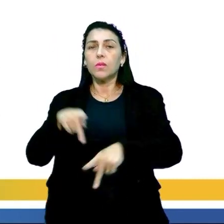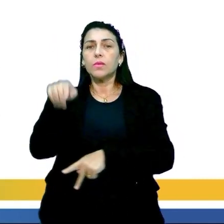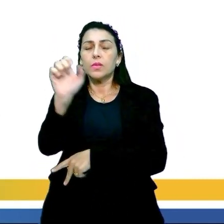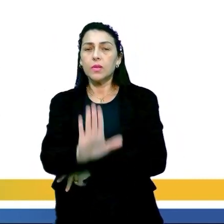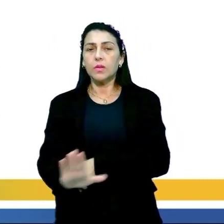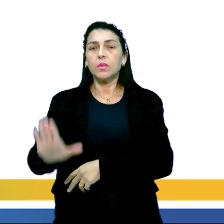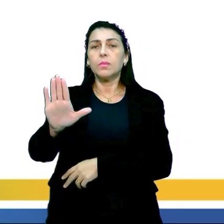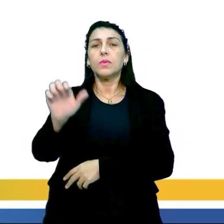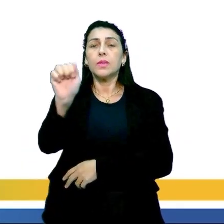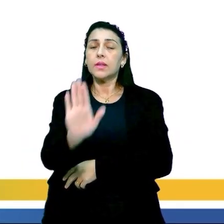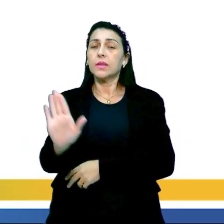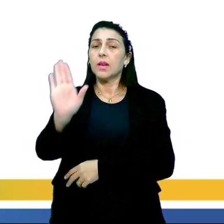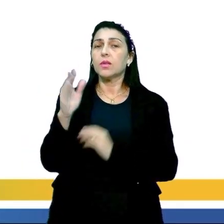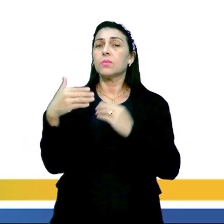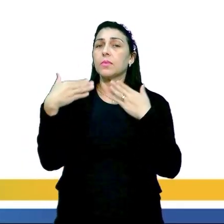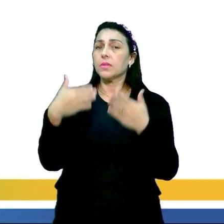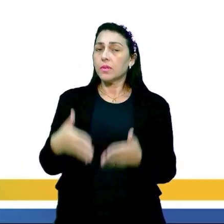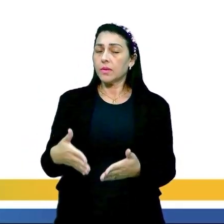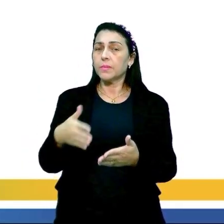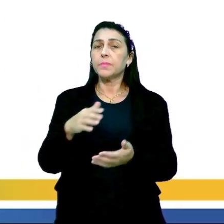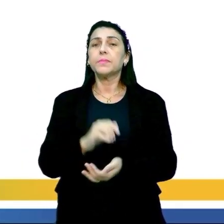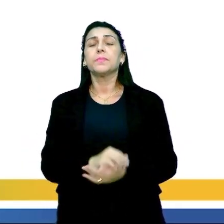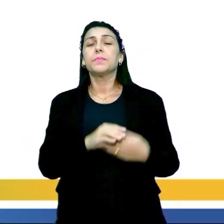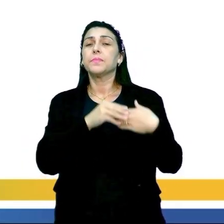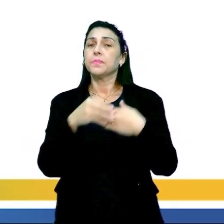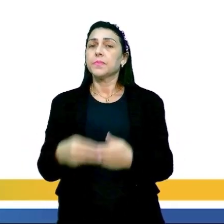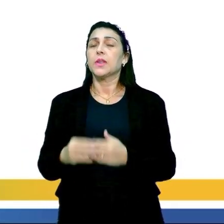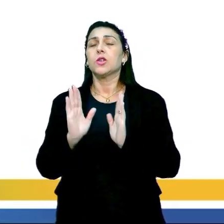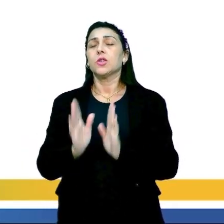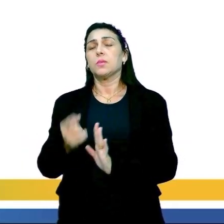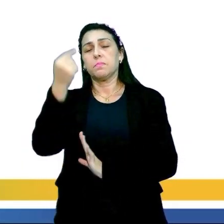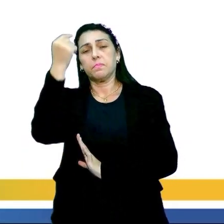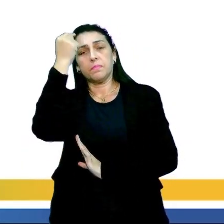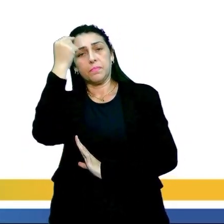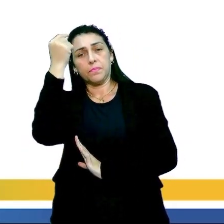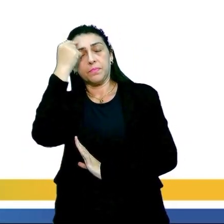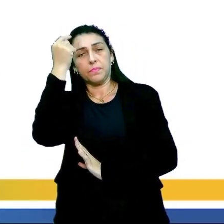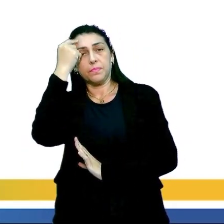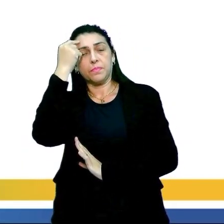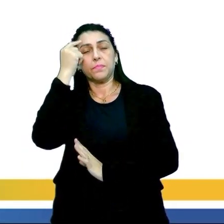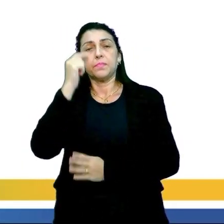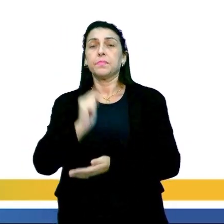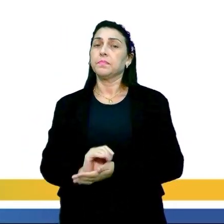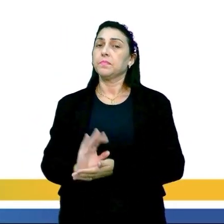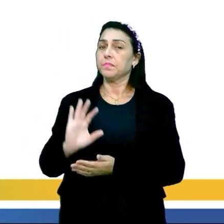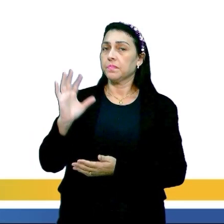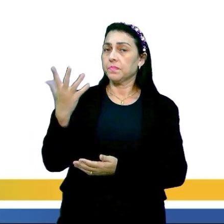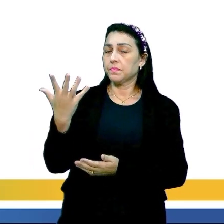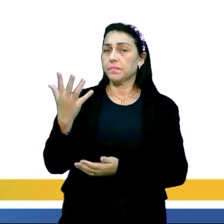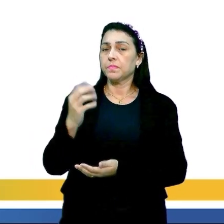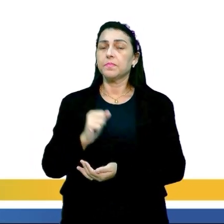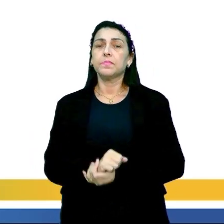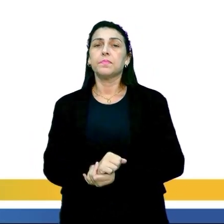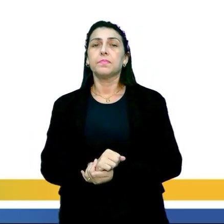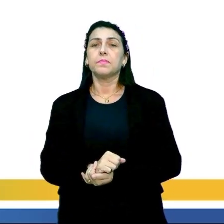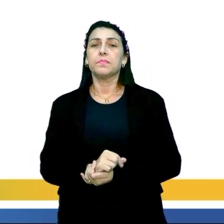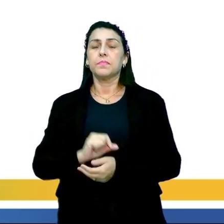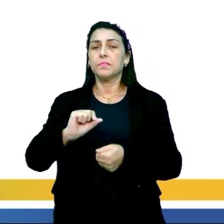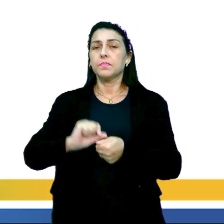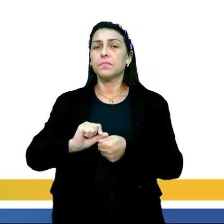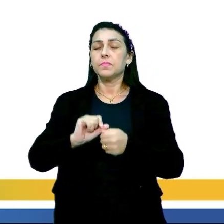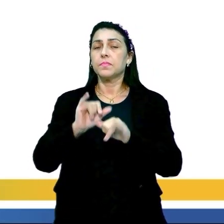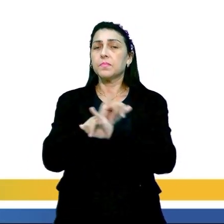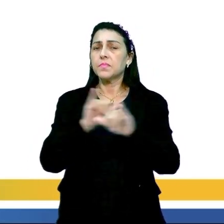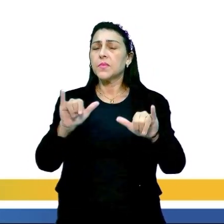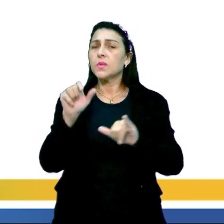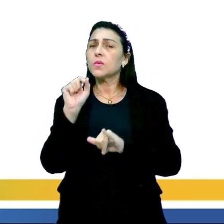e asiáticos para cá, né? Então a gente já pode imaginar que para que isso aconteça, eles estariam fazendo